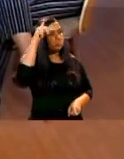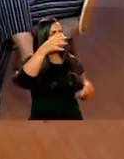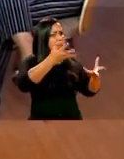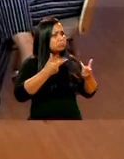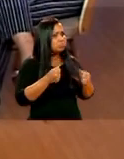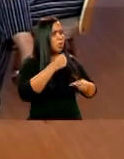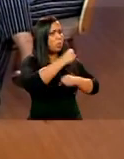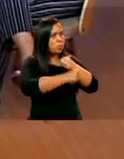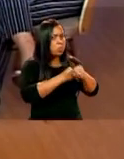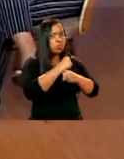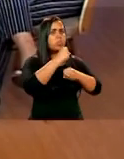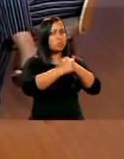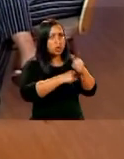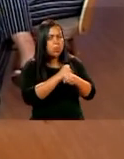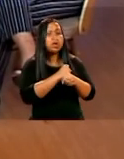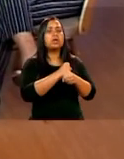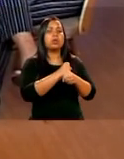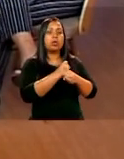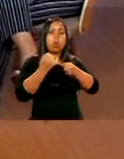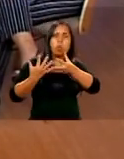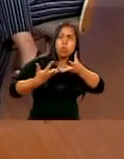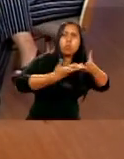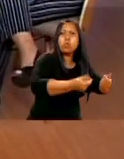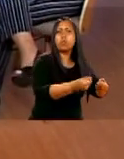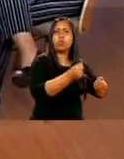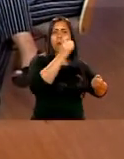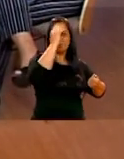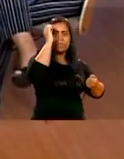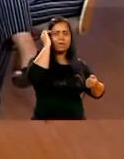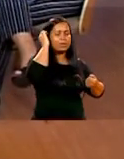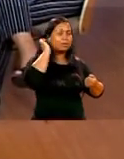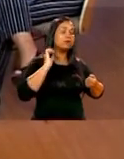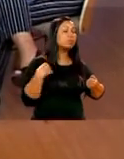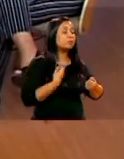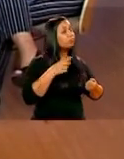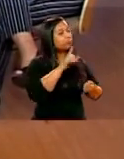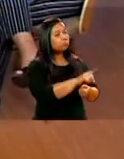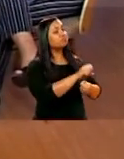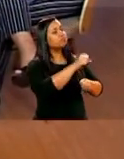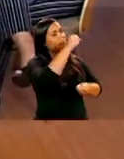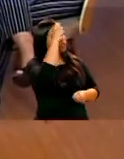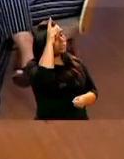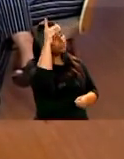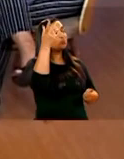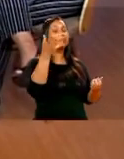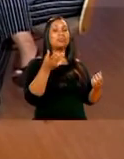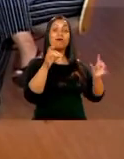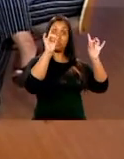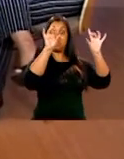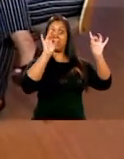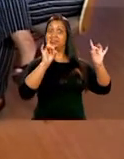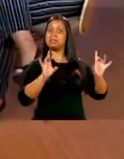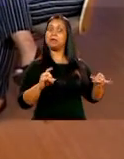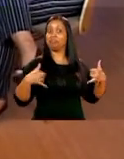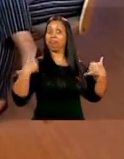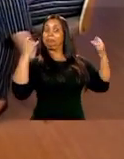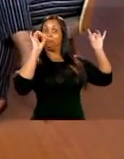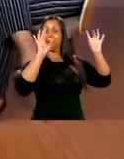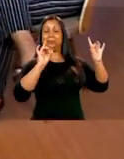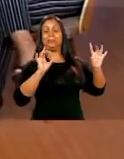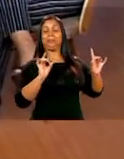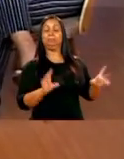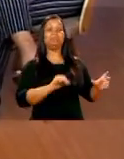nos convida uma vez por ano, normalmente na renovação do convênio, né? Então, nós vamos à prefeitura, é uma solenidade